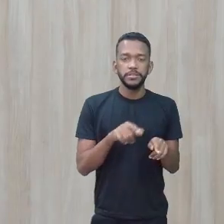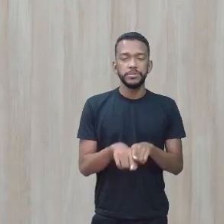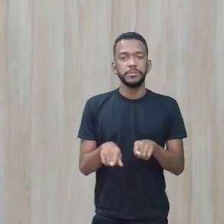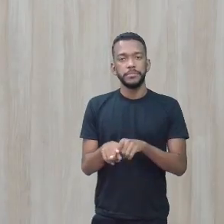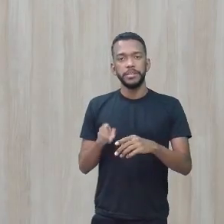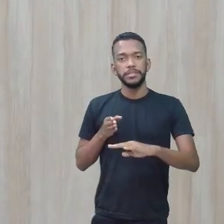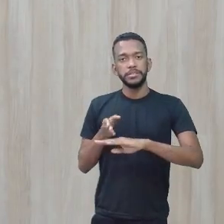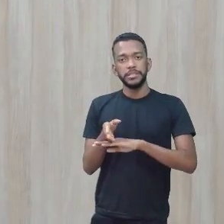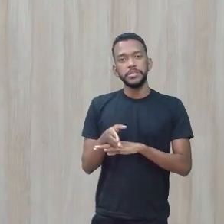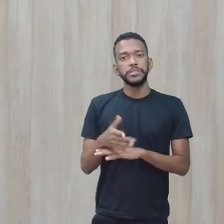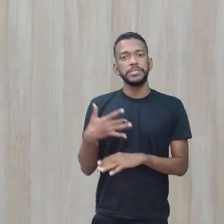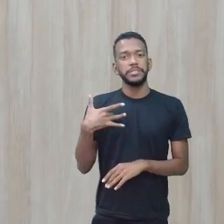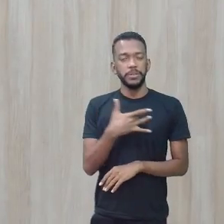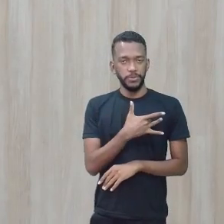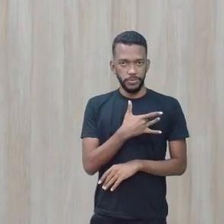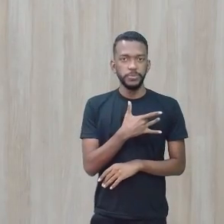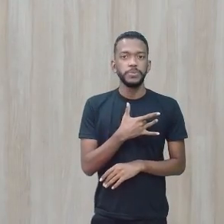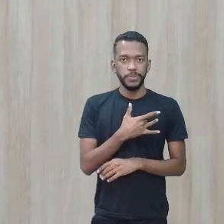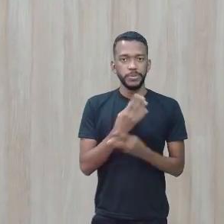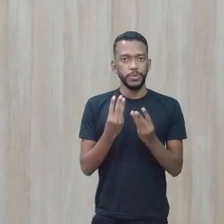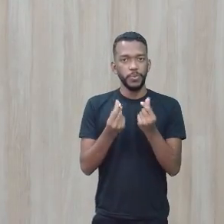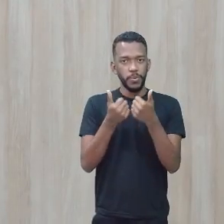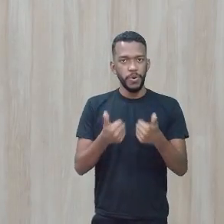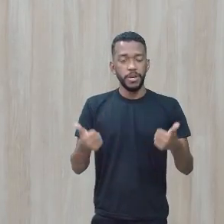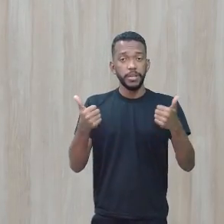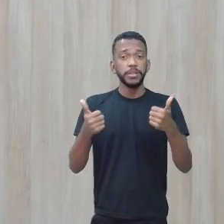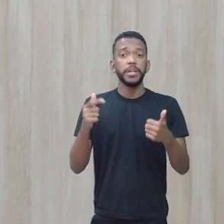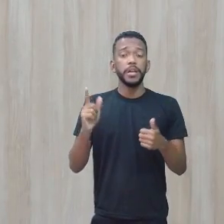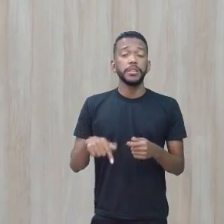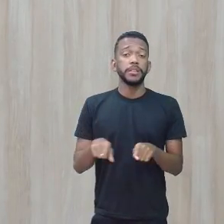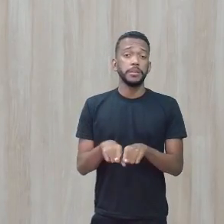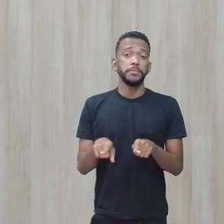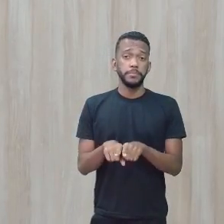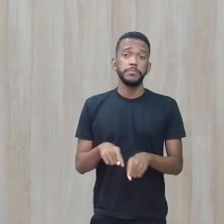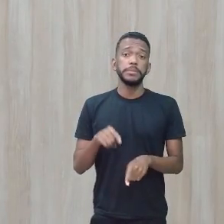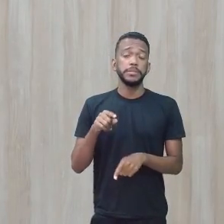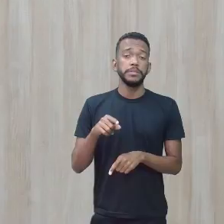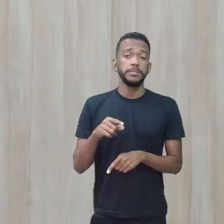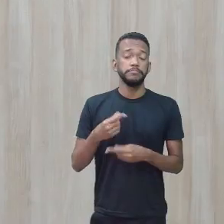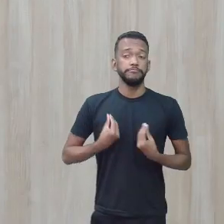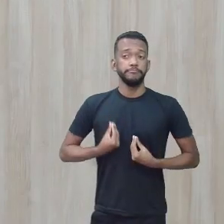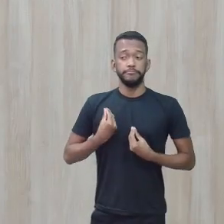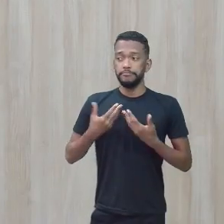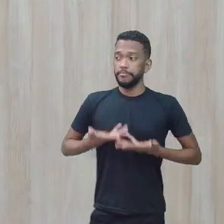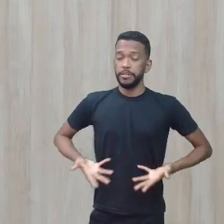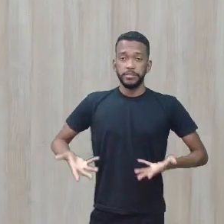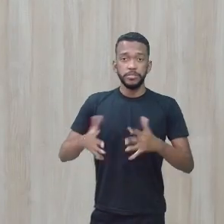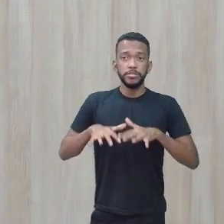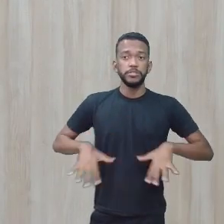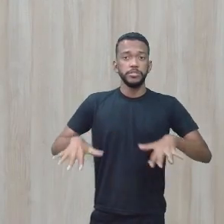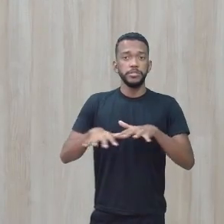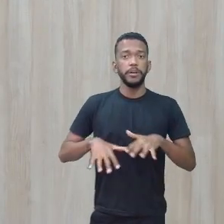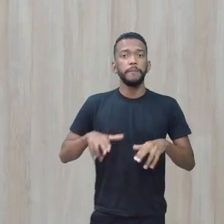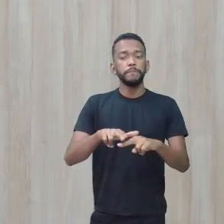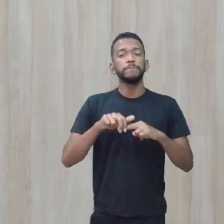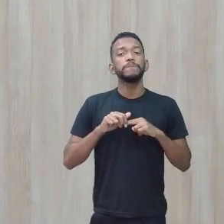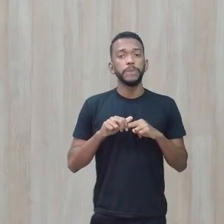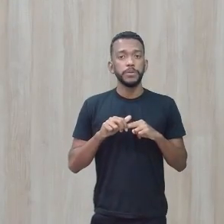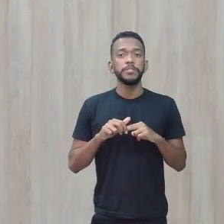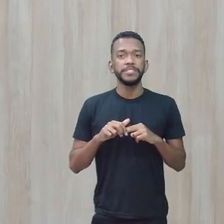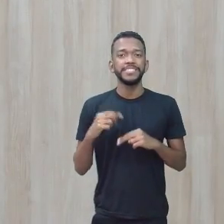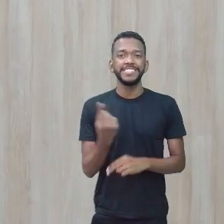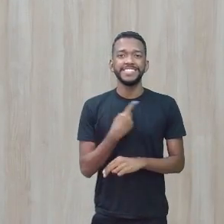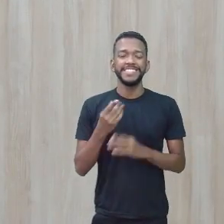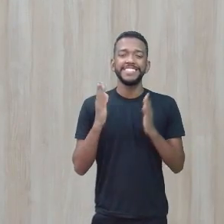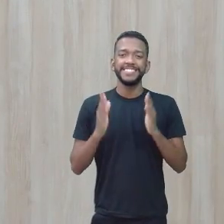acesso à saúde de qualidade, a um bem-estar. Né? Então, a gente traz essas questões para